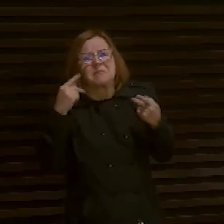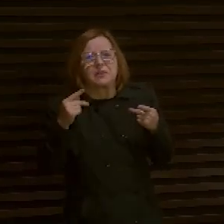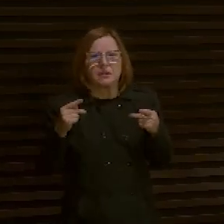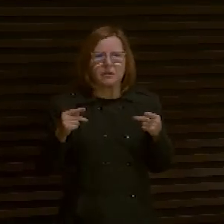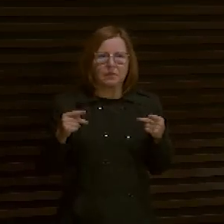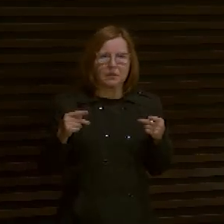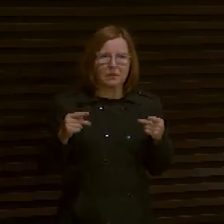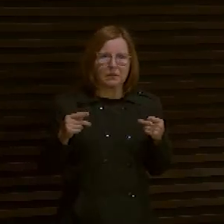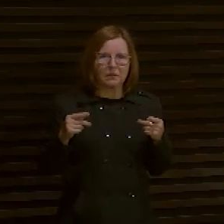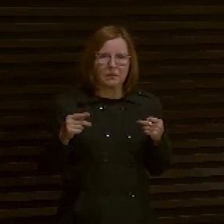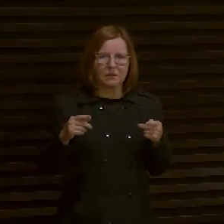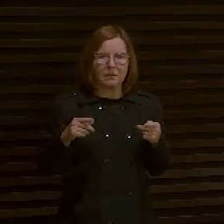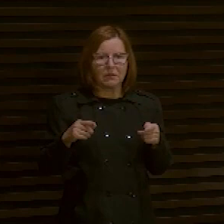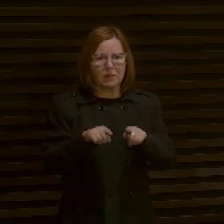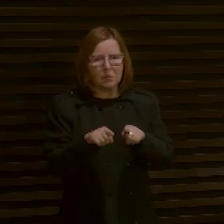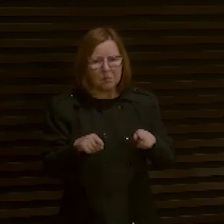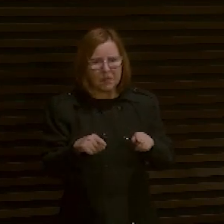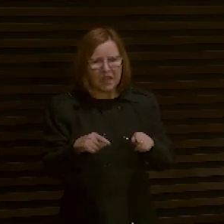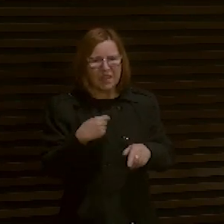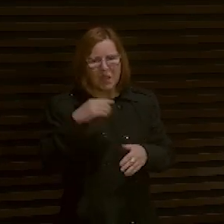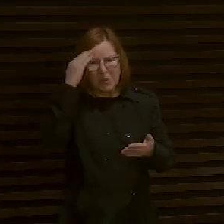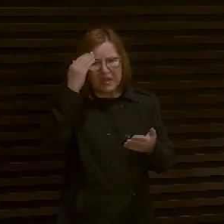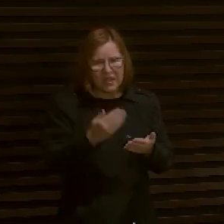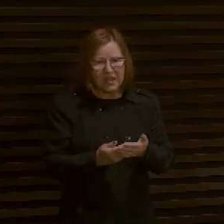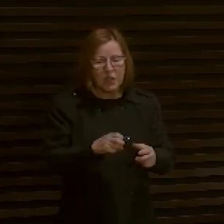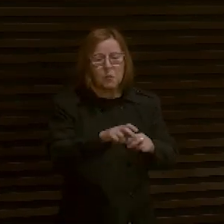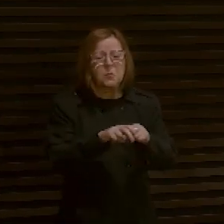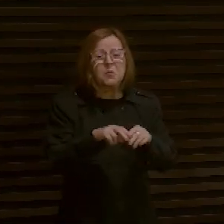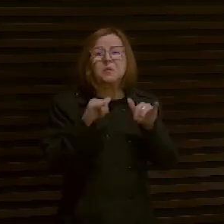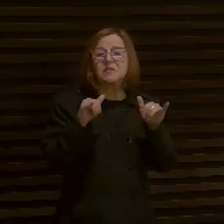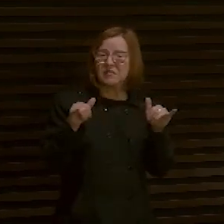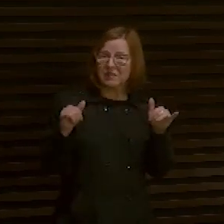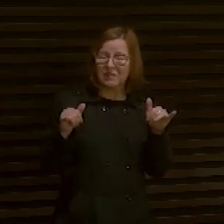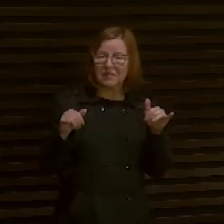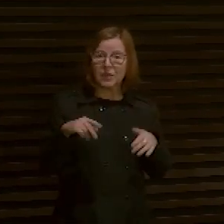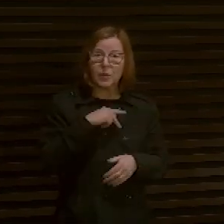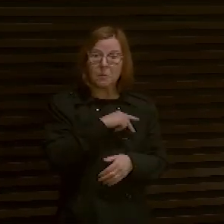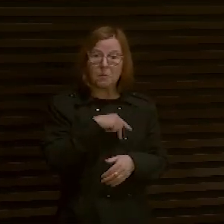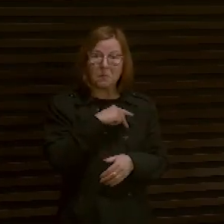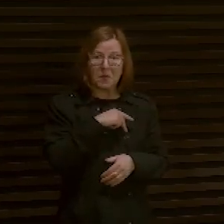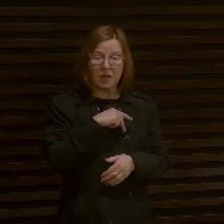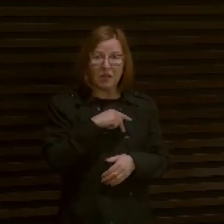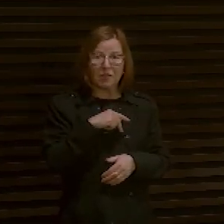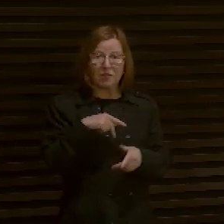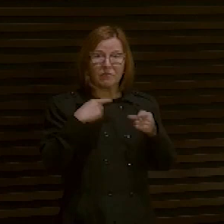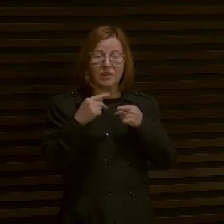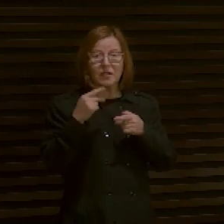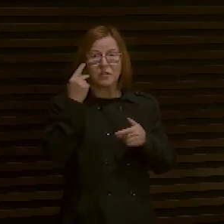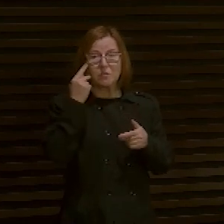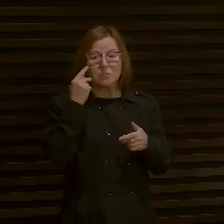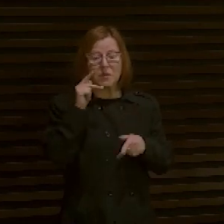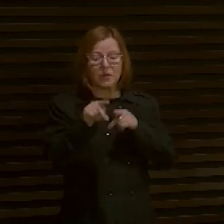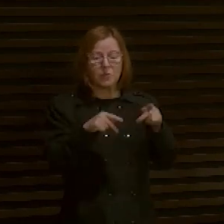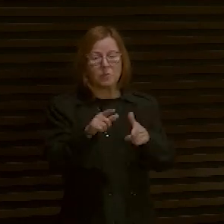isso falei. O apóstolo Paulo aos Coríntios, na sua segunda carta, vou citar esse versículo aqui, o